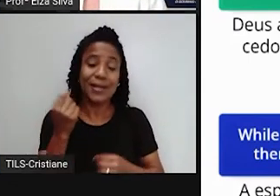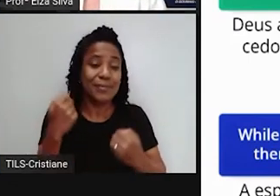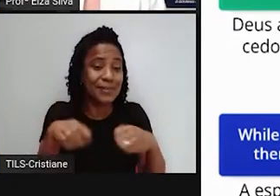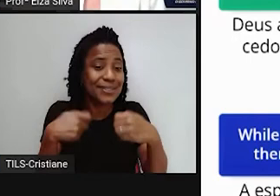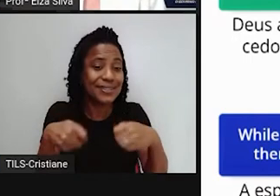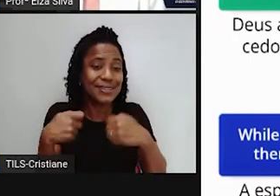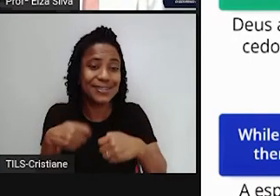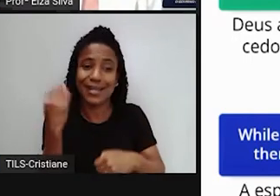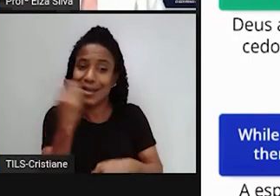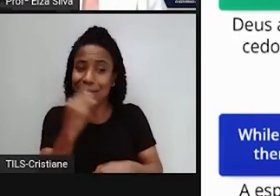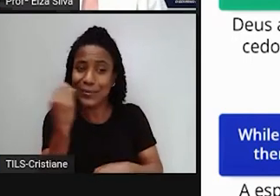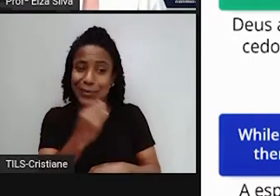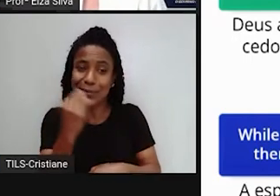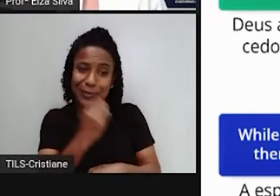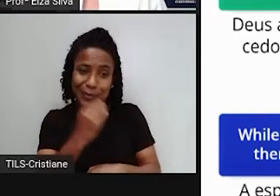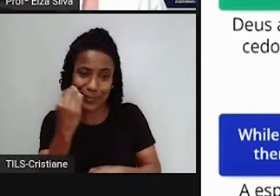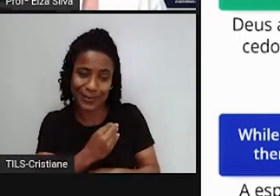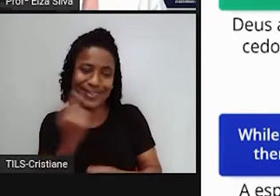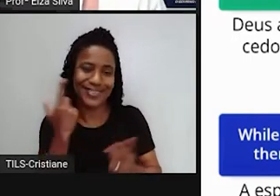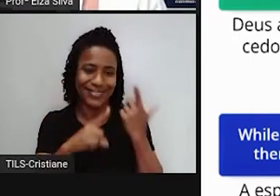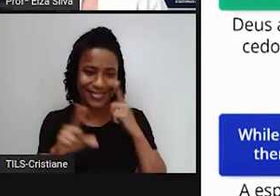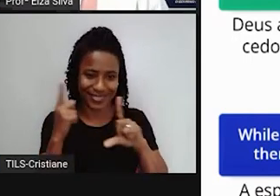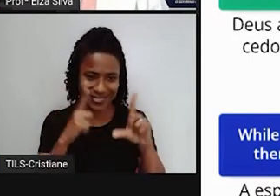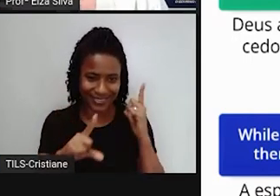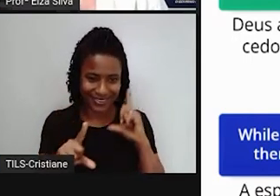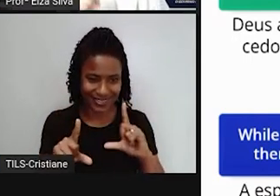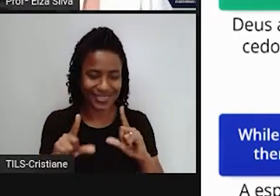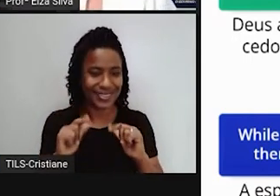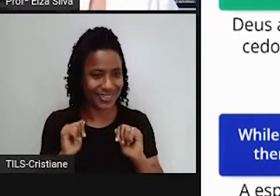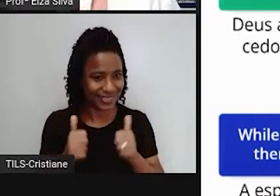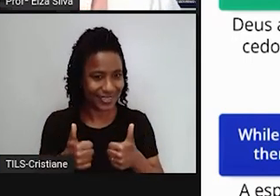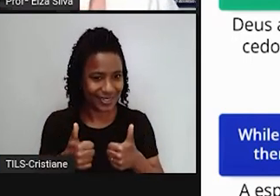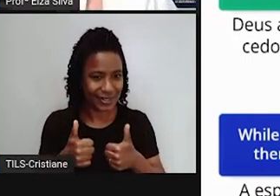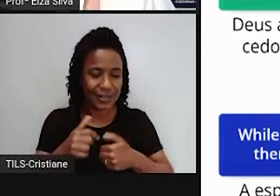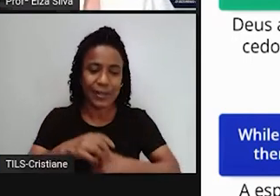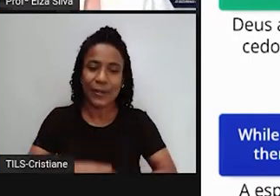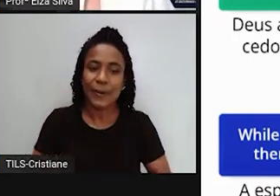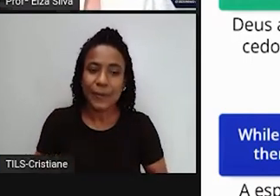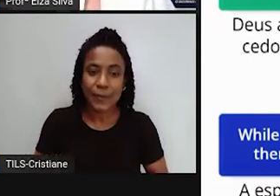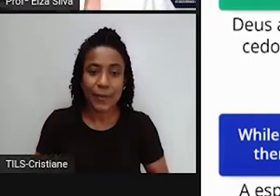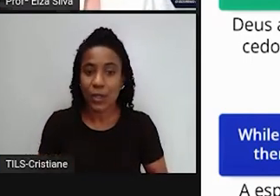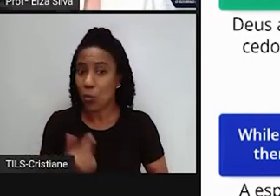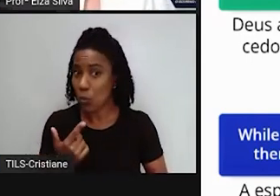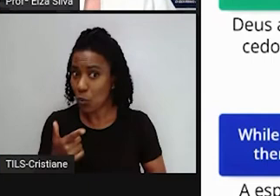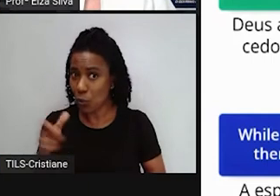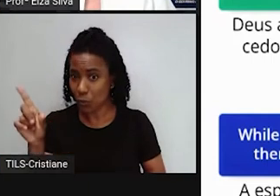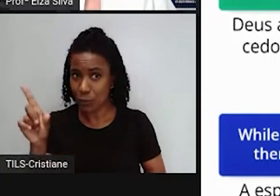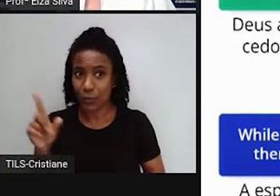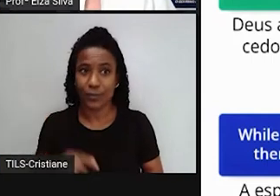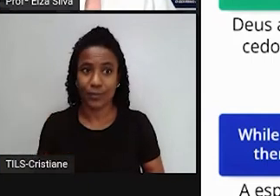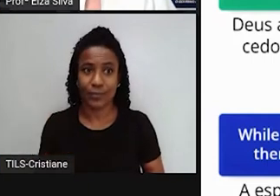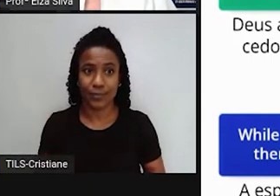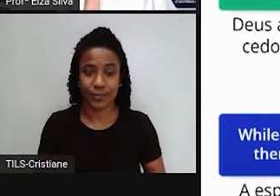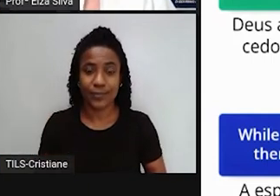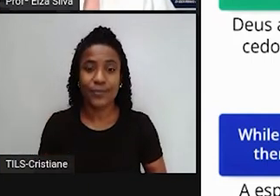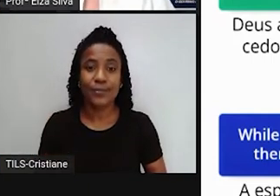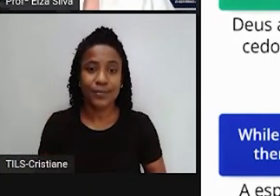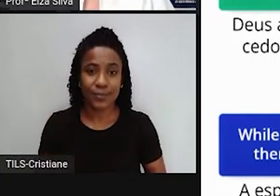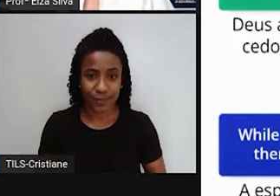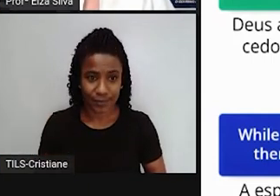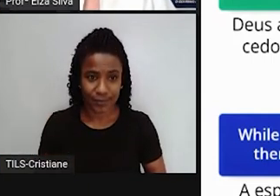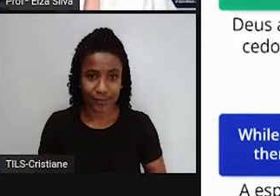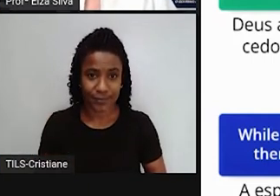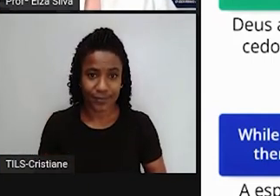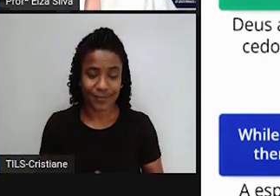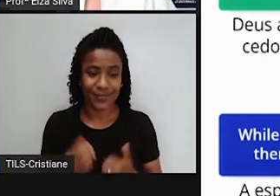pronto esperando a oportunidade chegar. Mais um ditado para nós, what a drop, day by